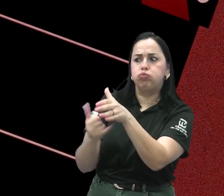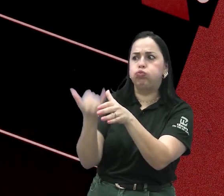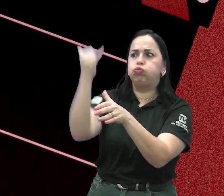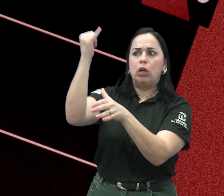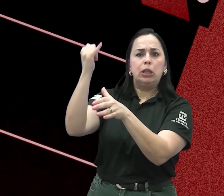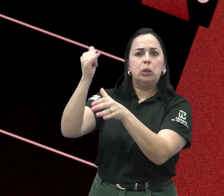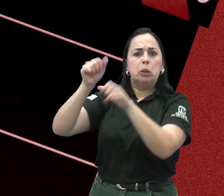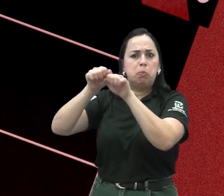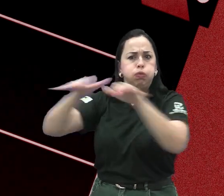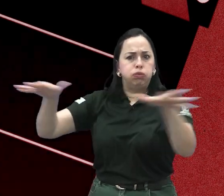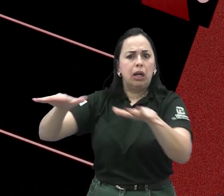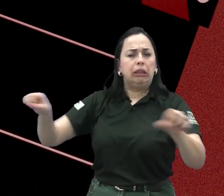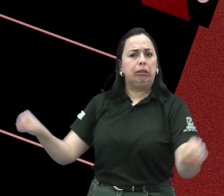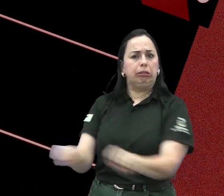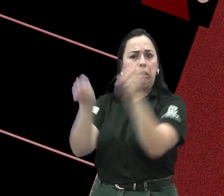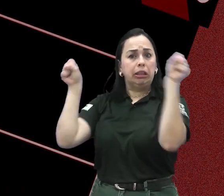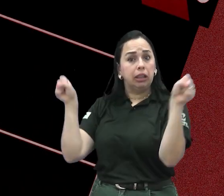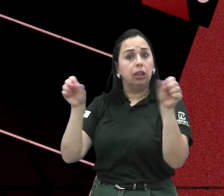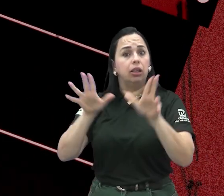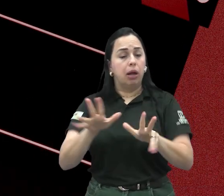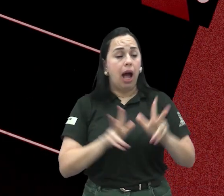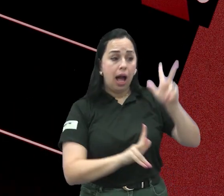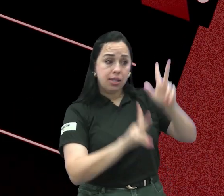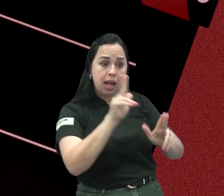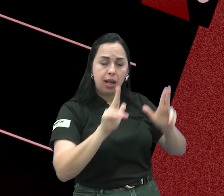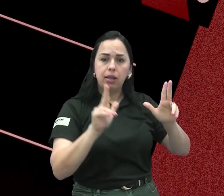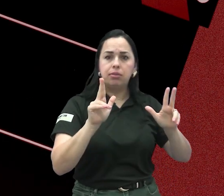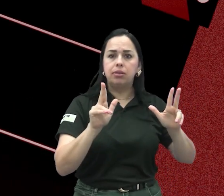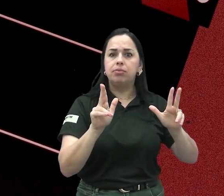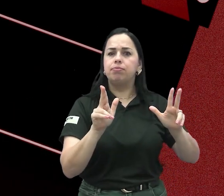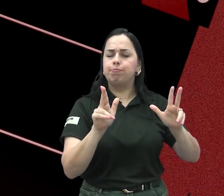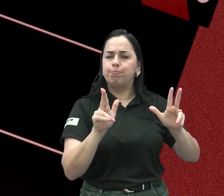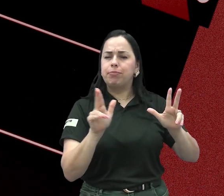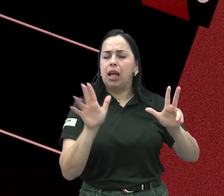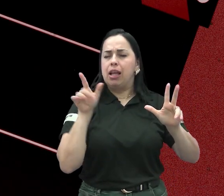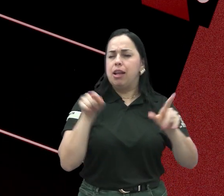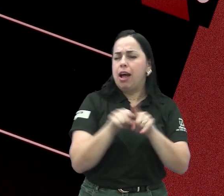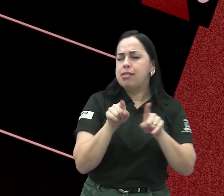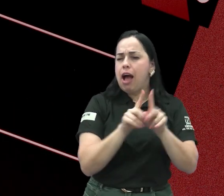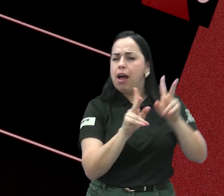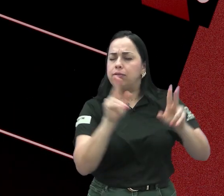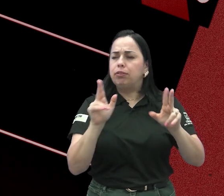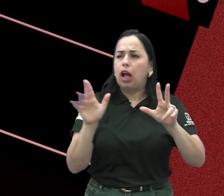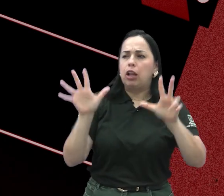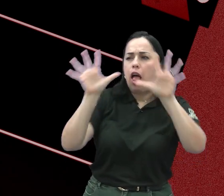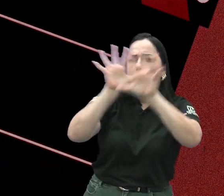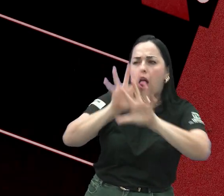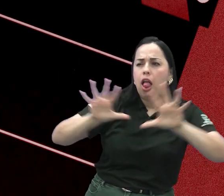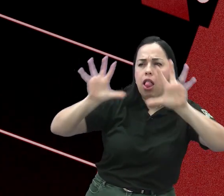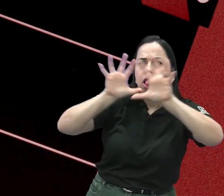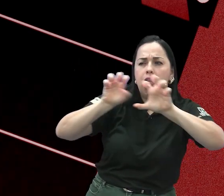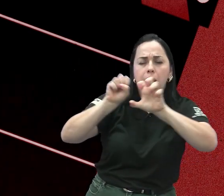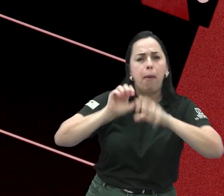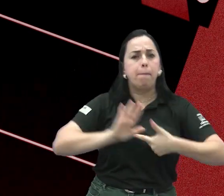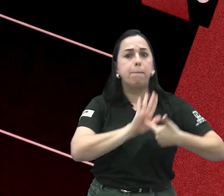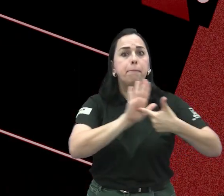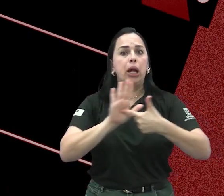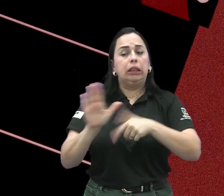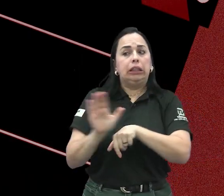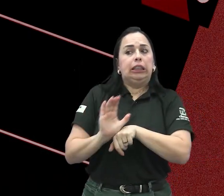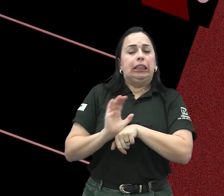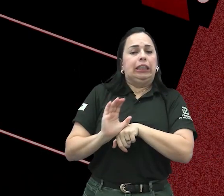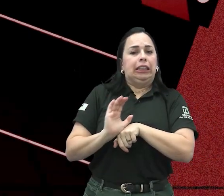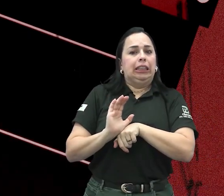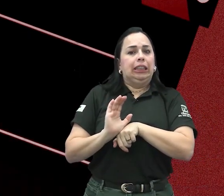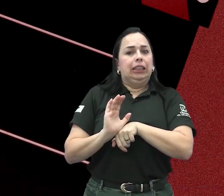é interessante que toda a série tem como base tons frios e acinzentados, que é para passar essa imagem mesmo